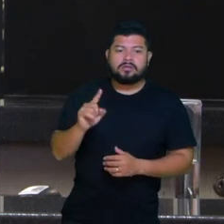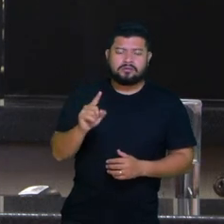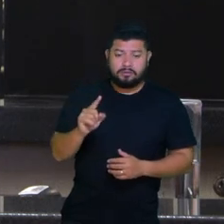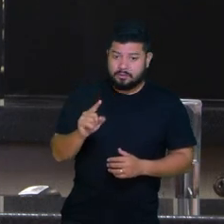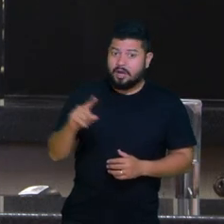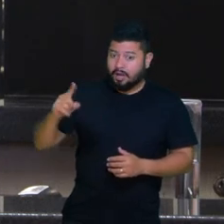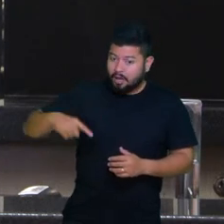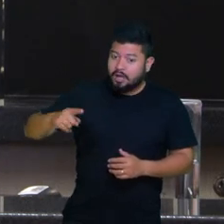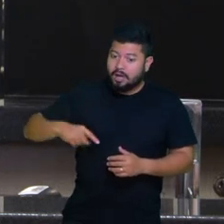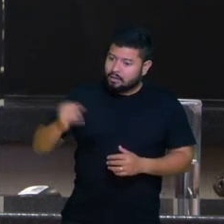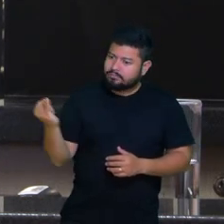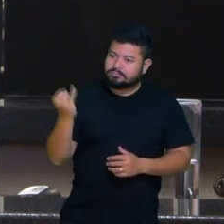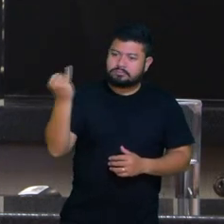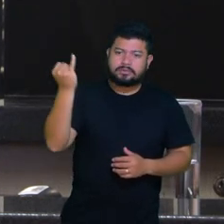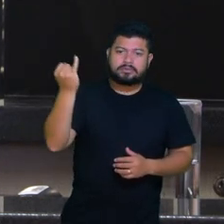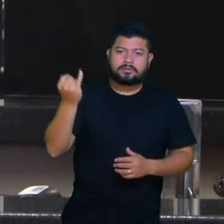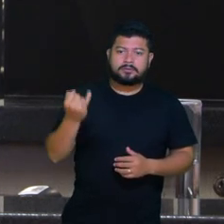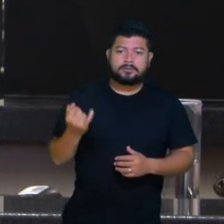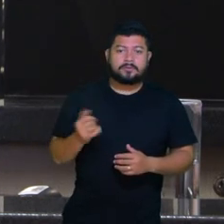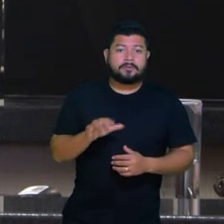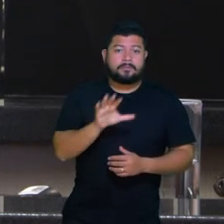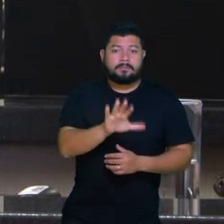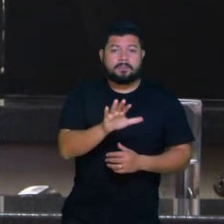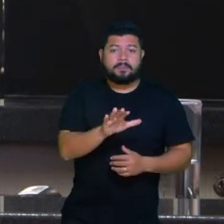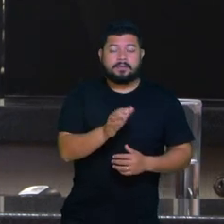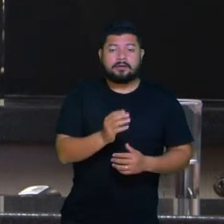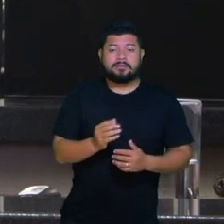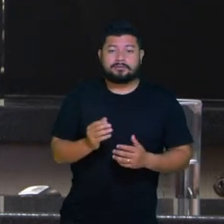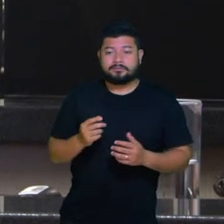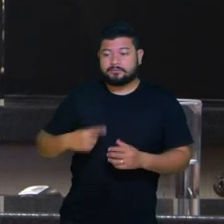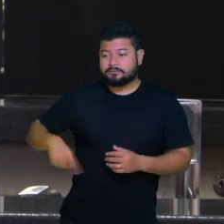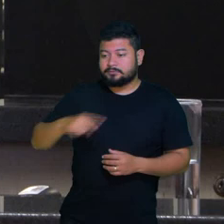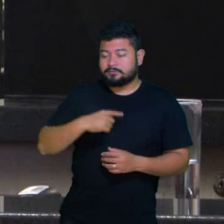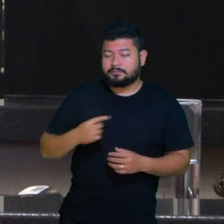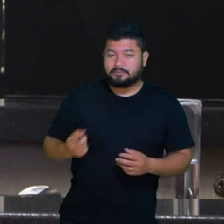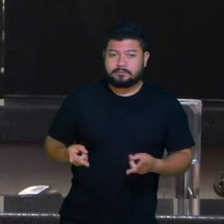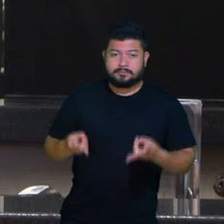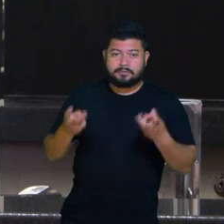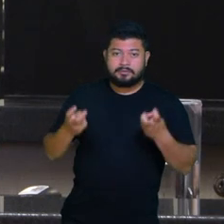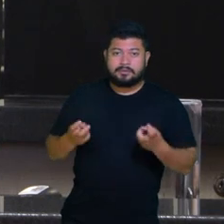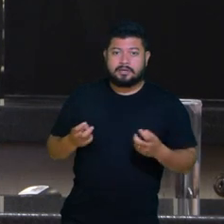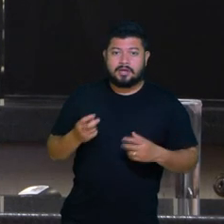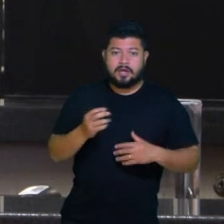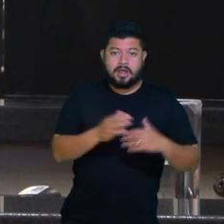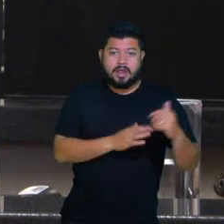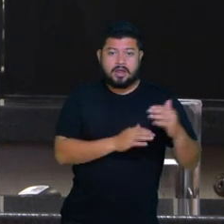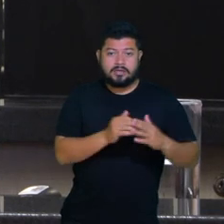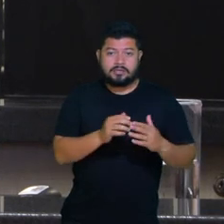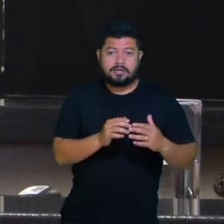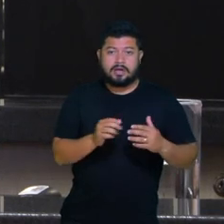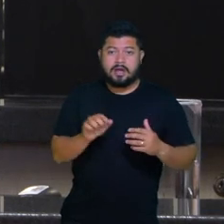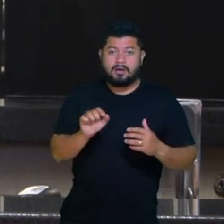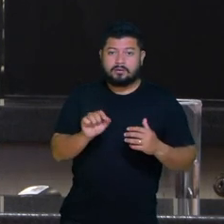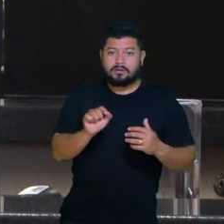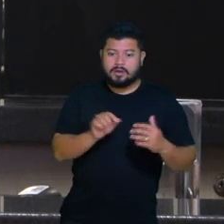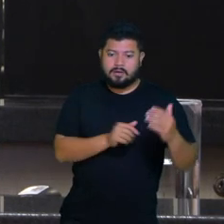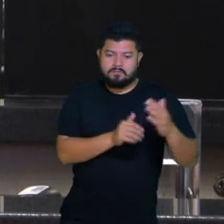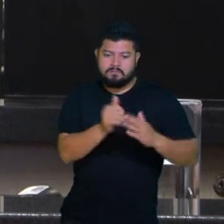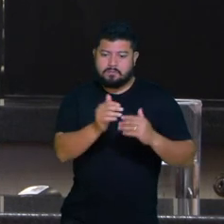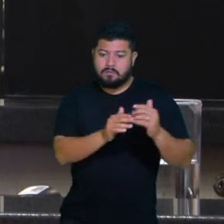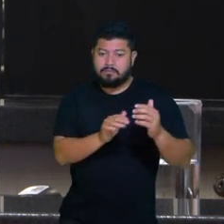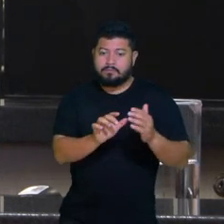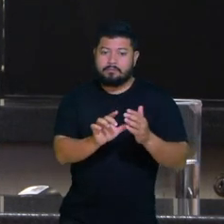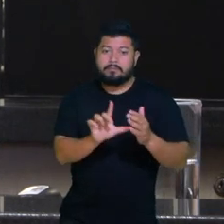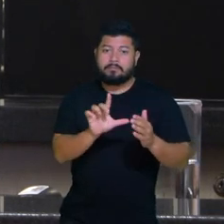mas perdendo aquela dimensão né que nós chamamos de Praxis que é a prática